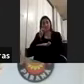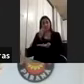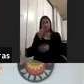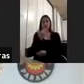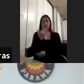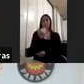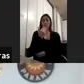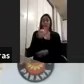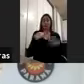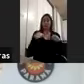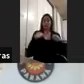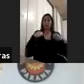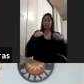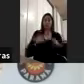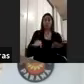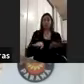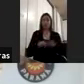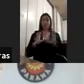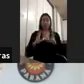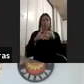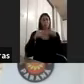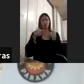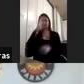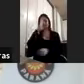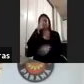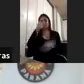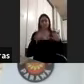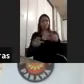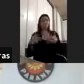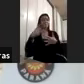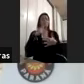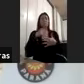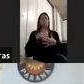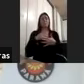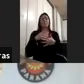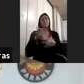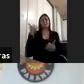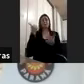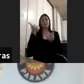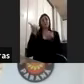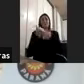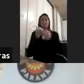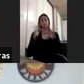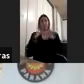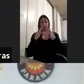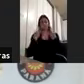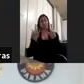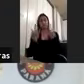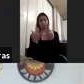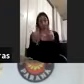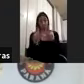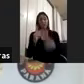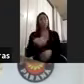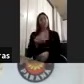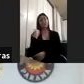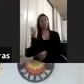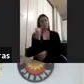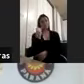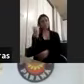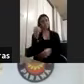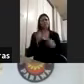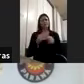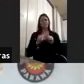apoio, que é super importante. O apoio dessas mulheres tem feito a diferença em nossa luta, tem fortalecido a nossa